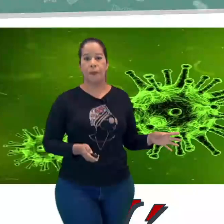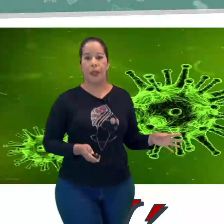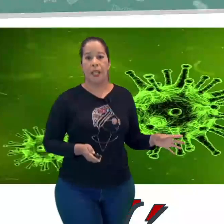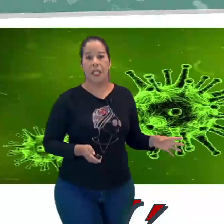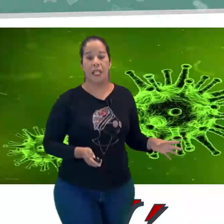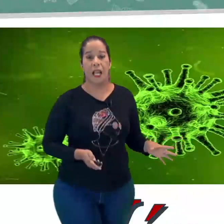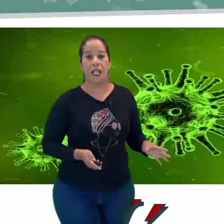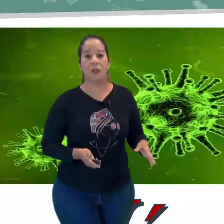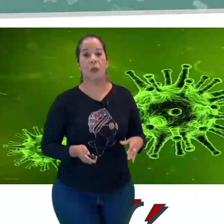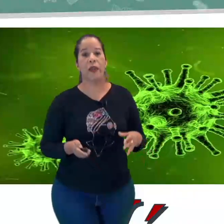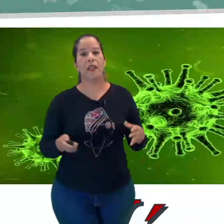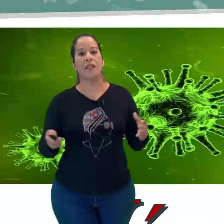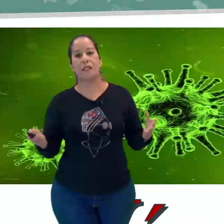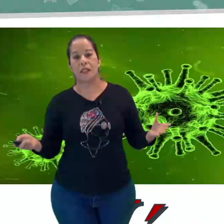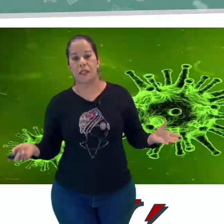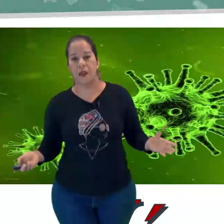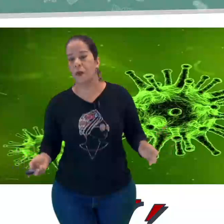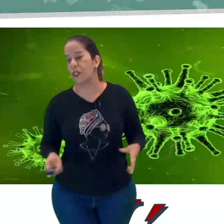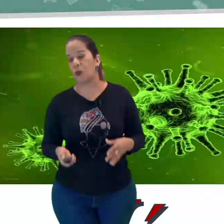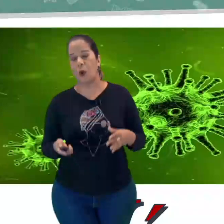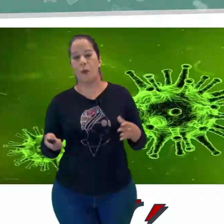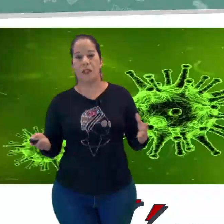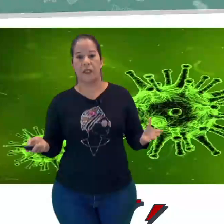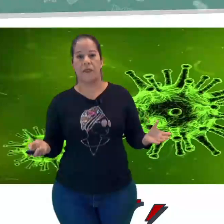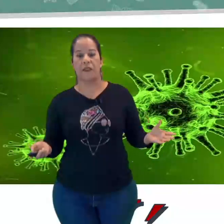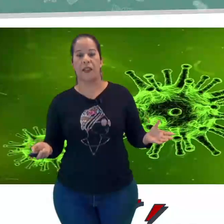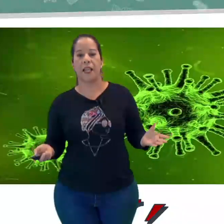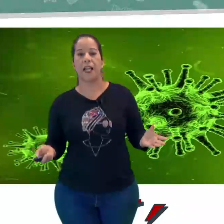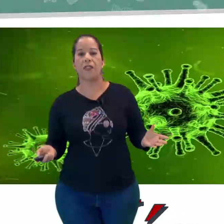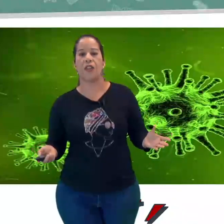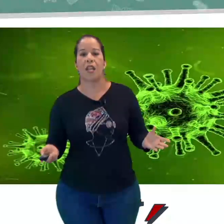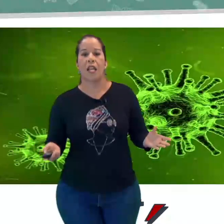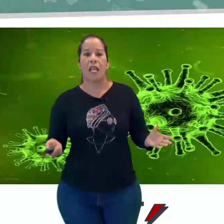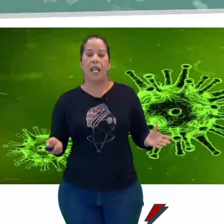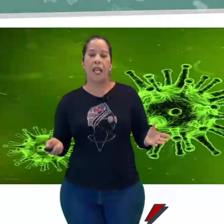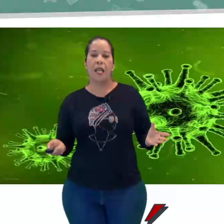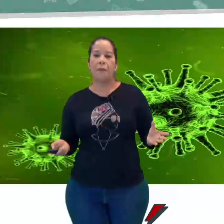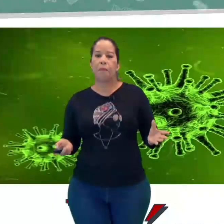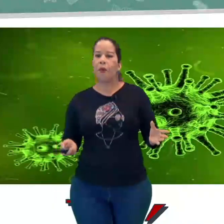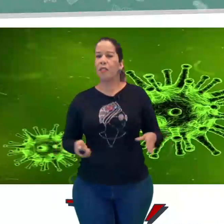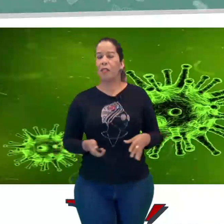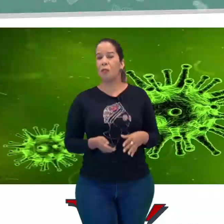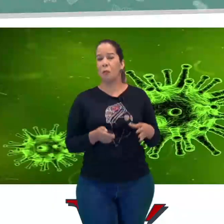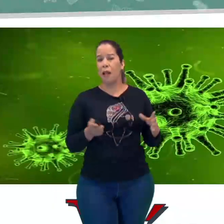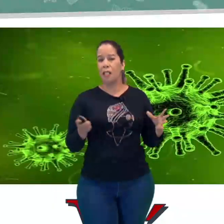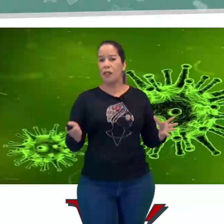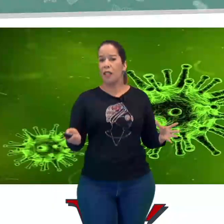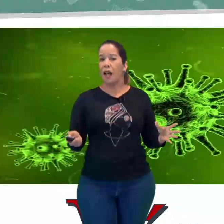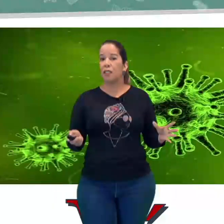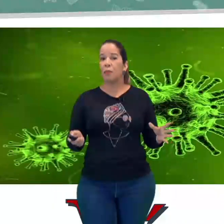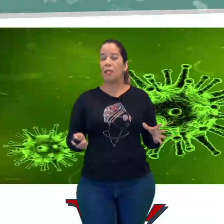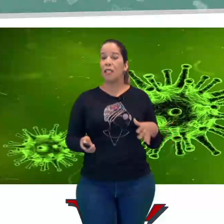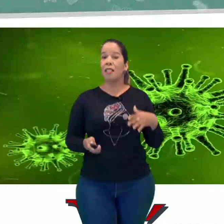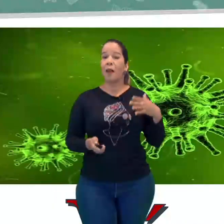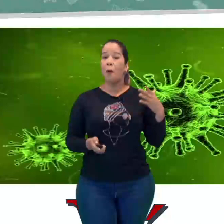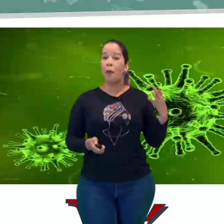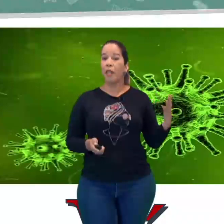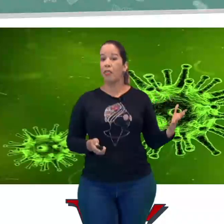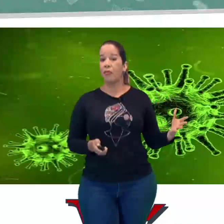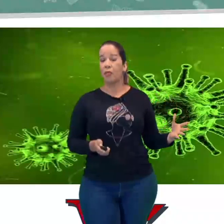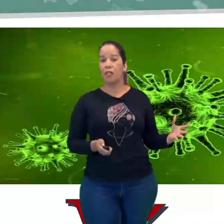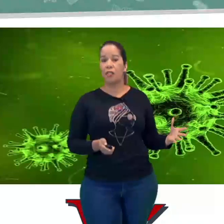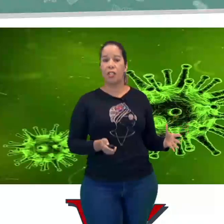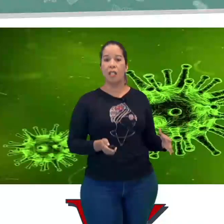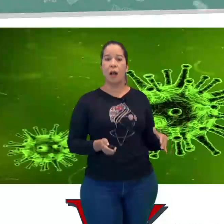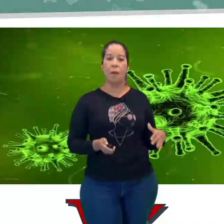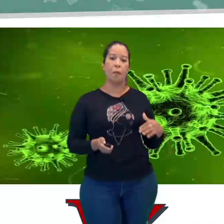Covid-19. E as doenças, né, os sintomas, na verdade, podem ser os mais variados, mas inicialmente